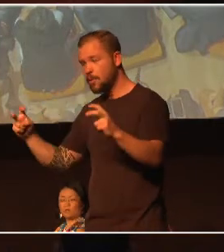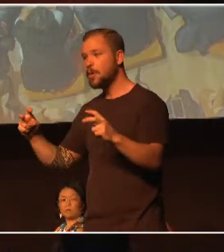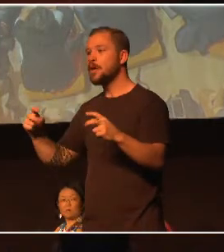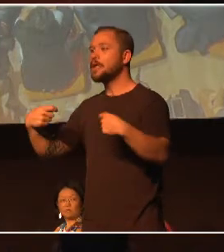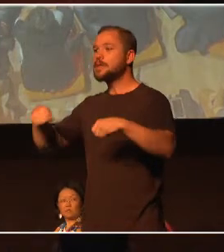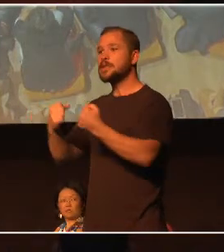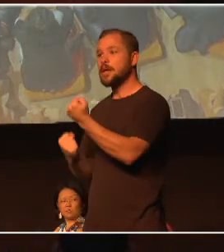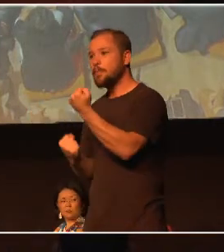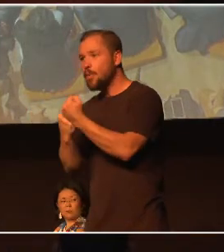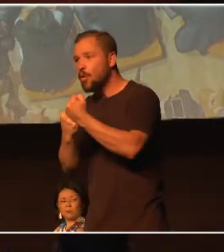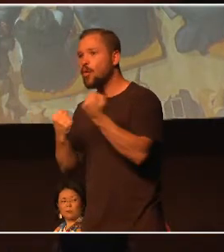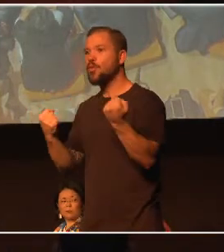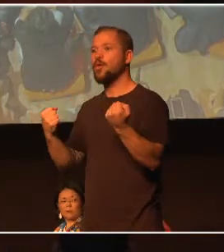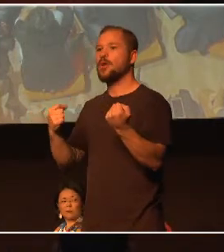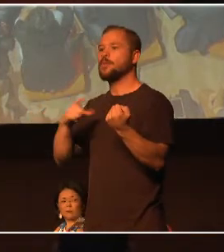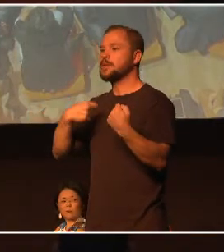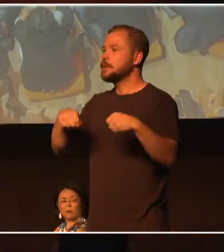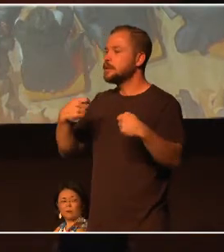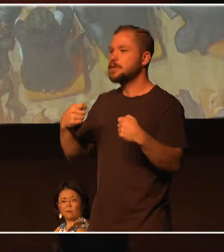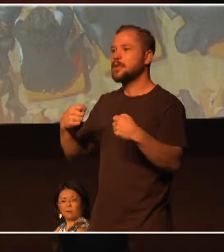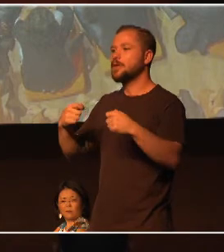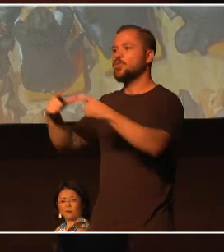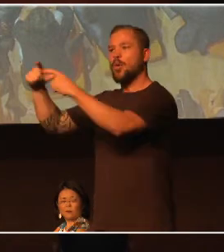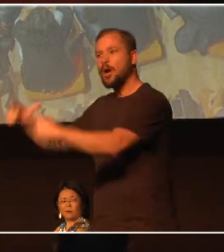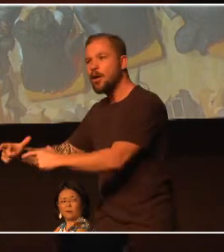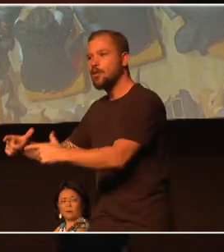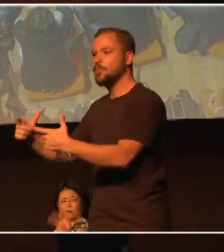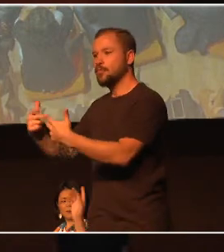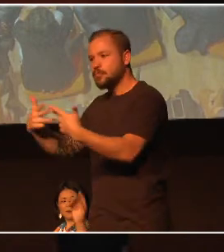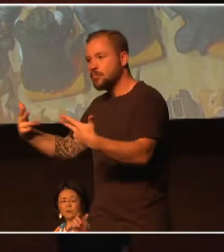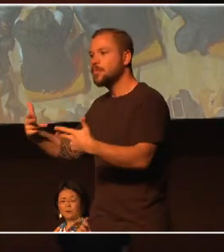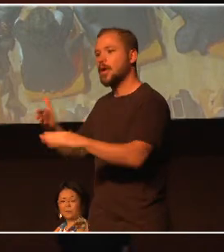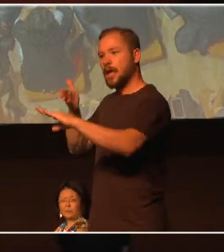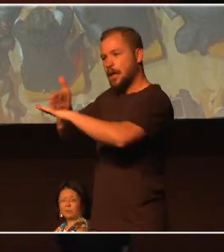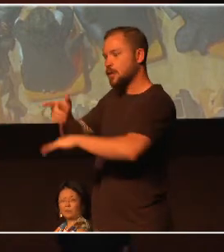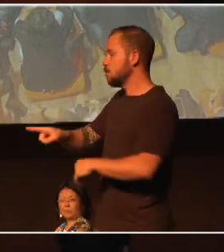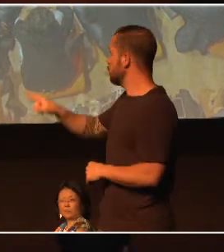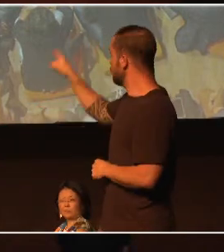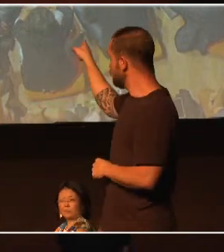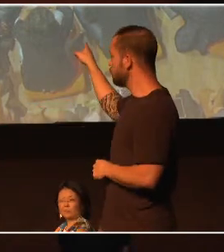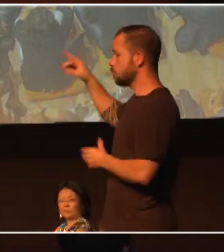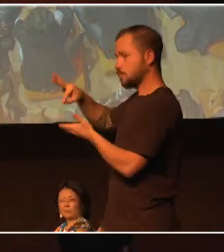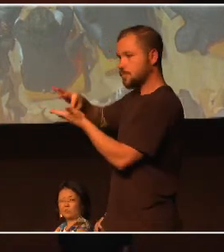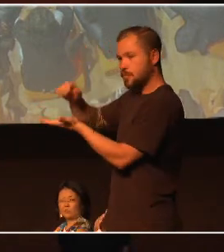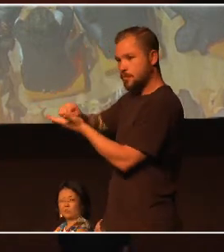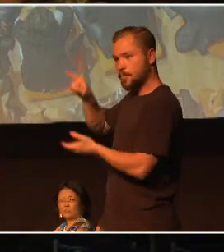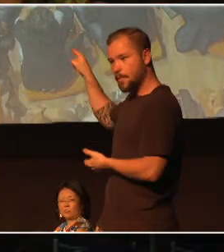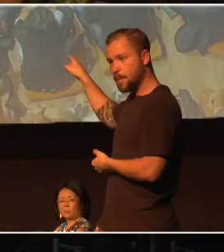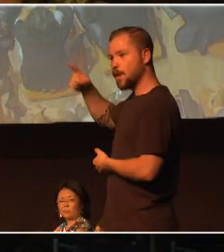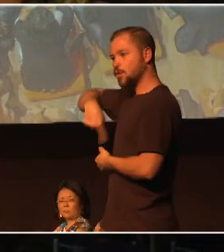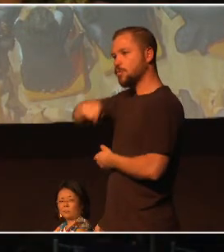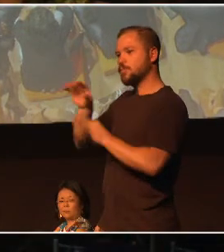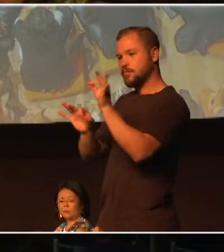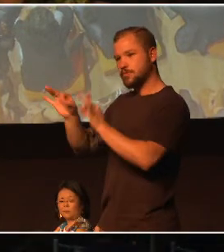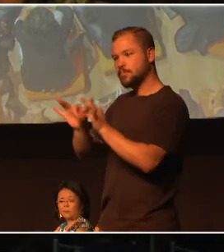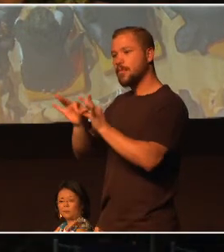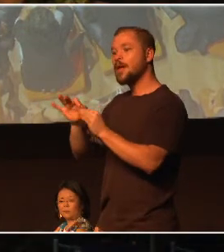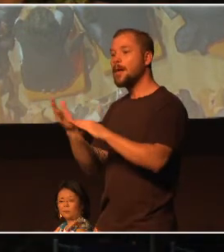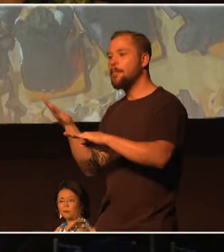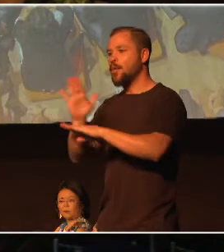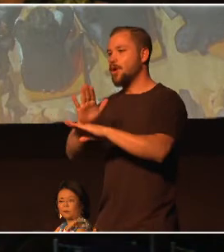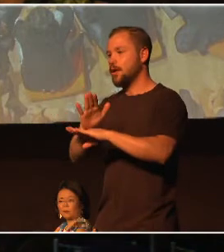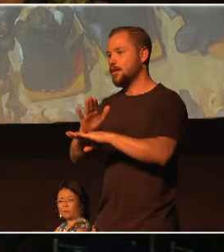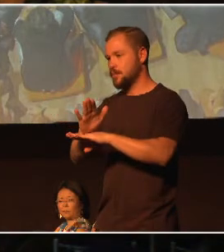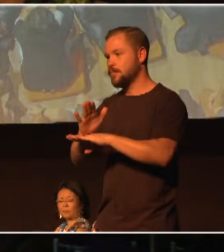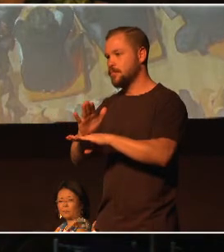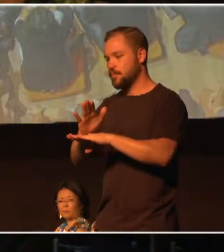precisa de apoio, precisa de uma comunidade, precisa de espaço, entrar nesse link, se inscrever. A gente está fazendo esse edital para apoiar mais